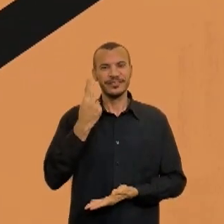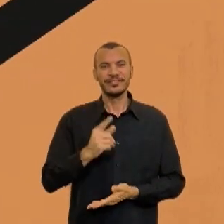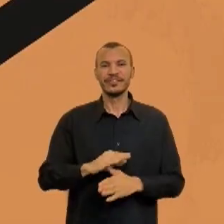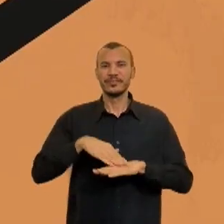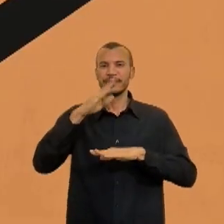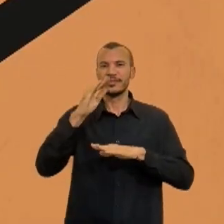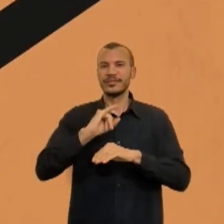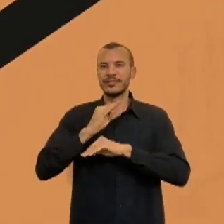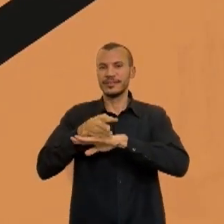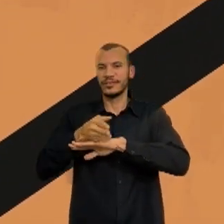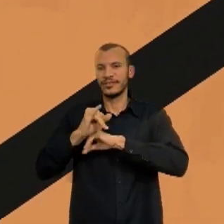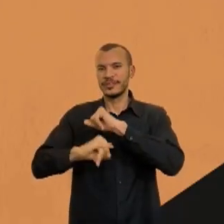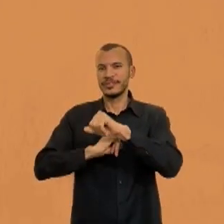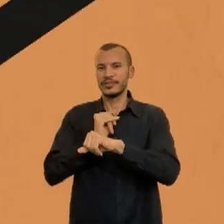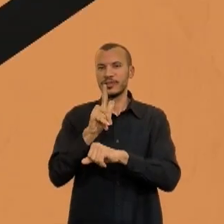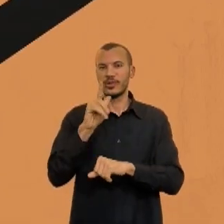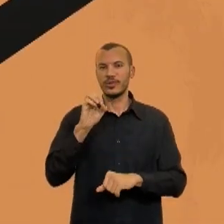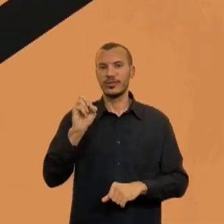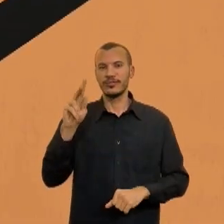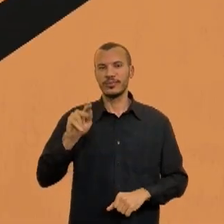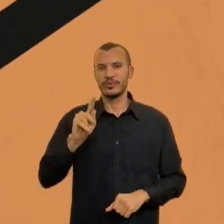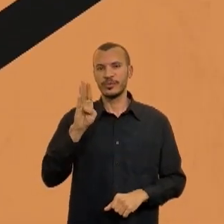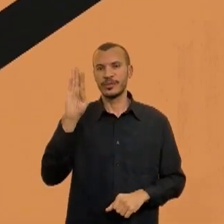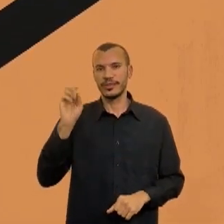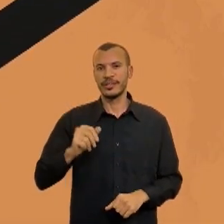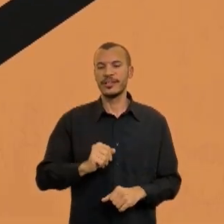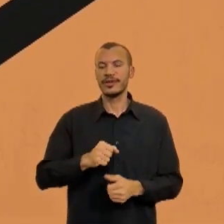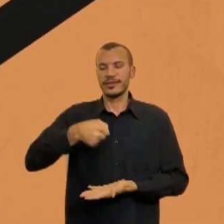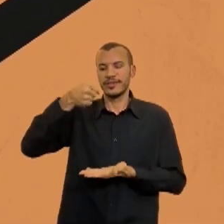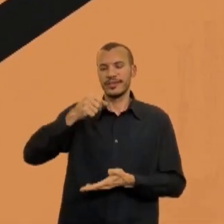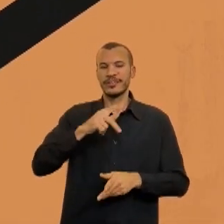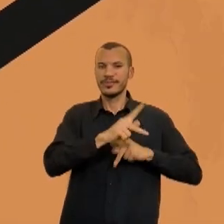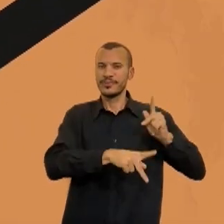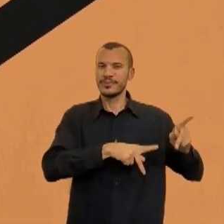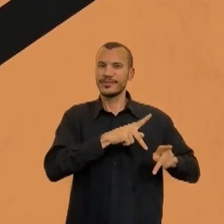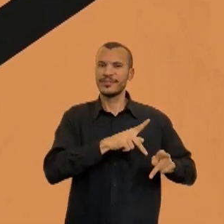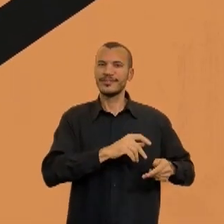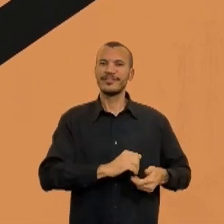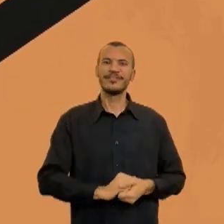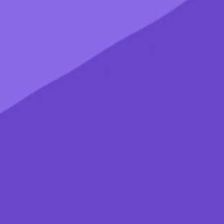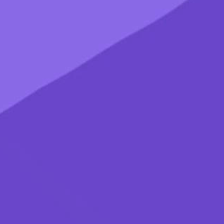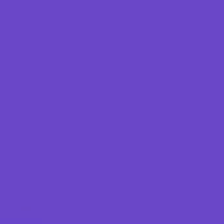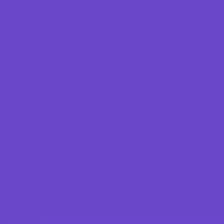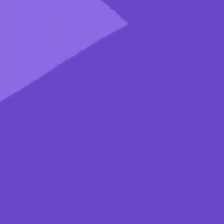gás. Saiba mais. Acesse gov.br e pesquise por Gás do Povo.